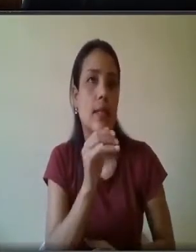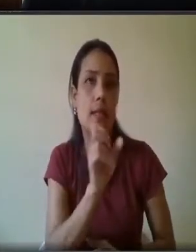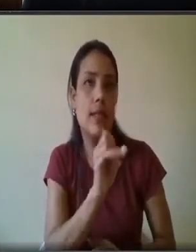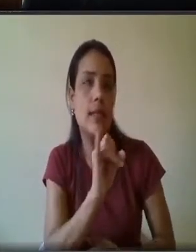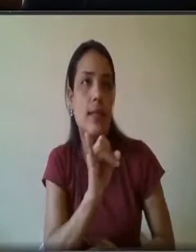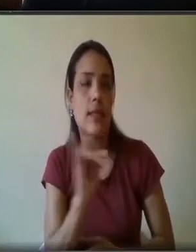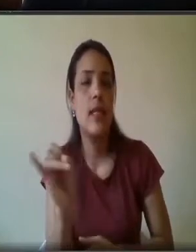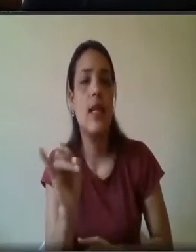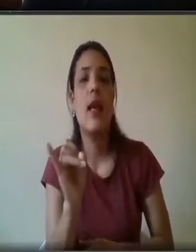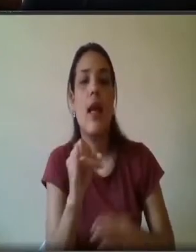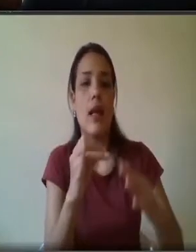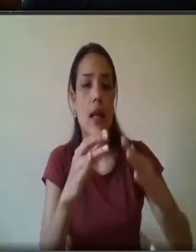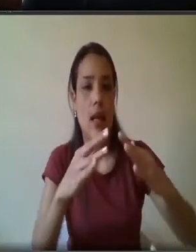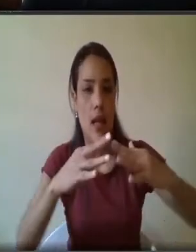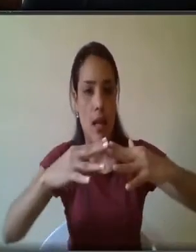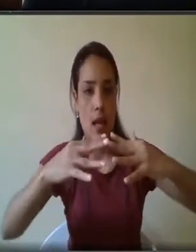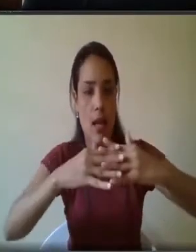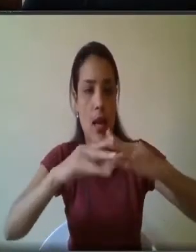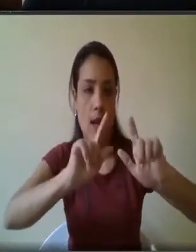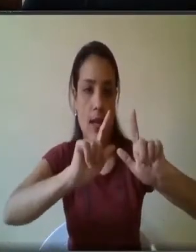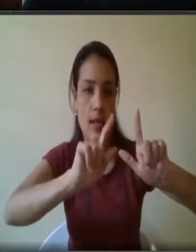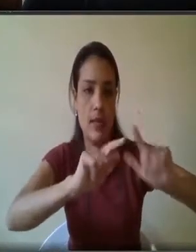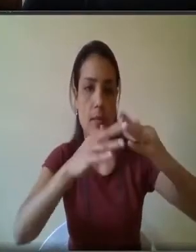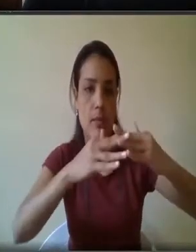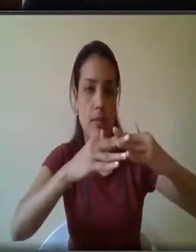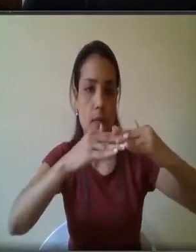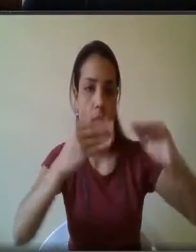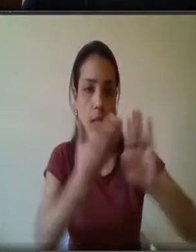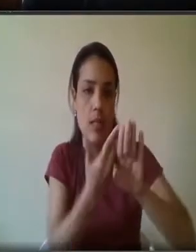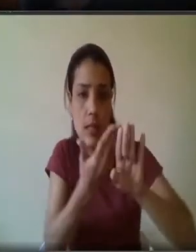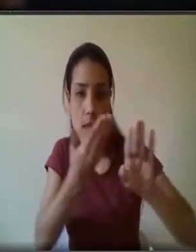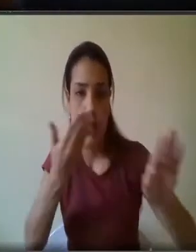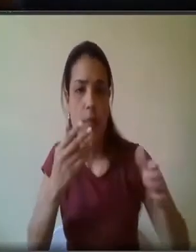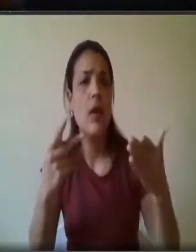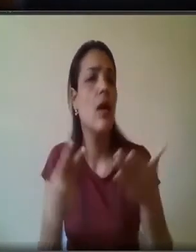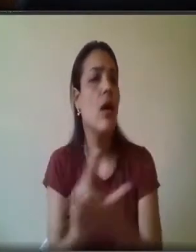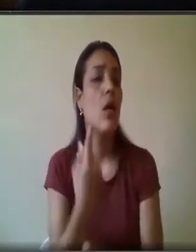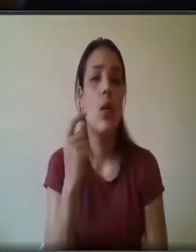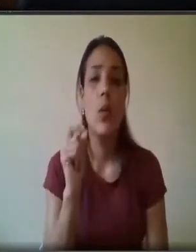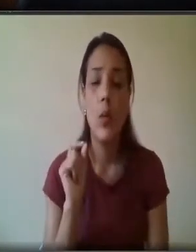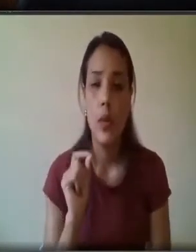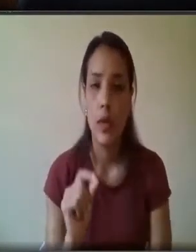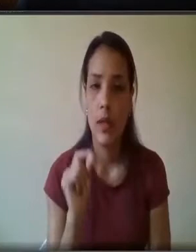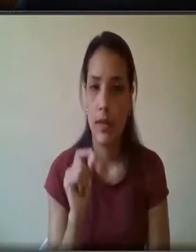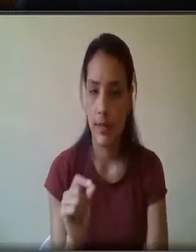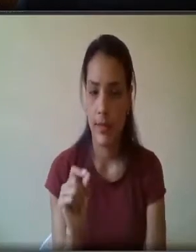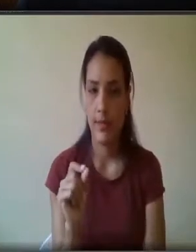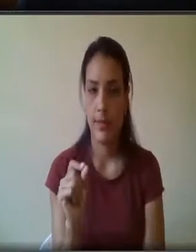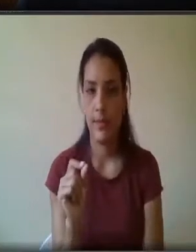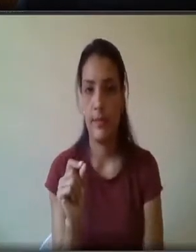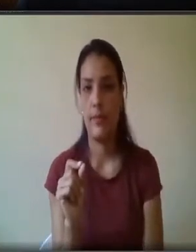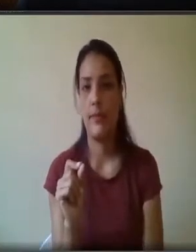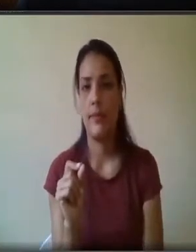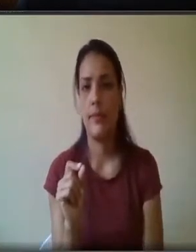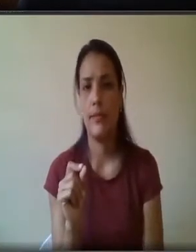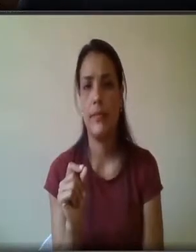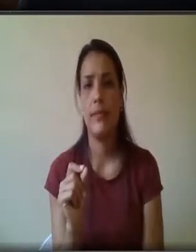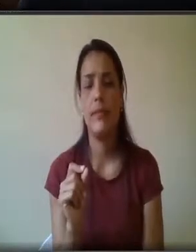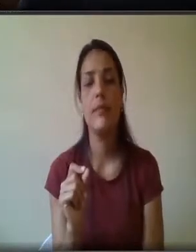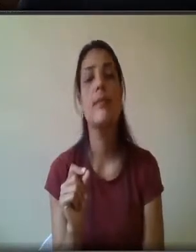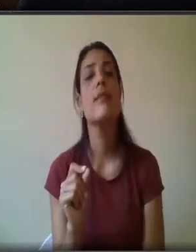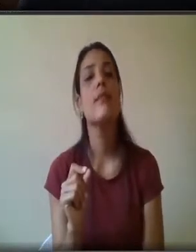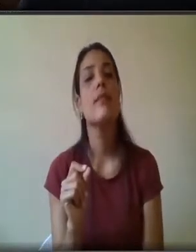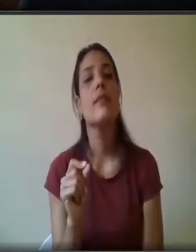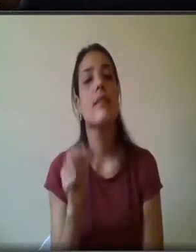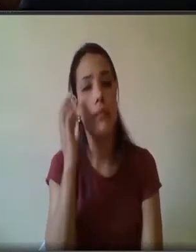aqui, formou uma dorsal mesoatlântica. Traduzindo isso, está nascendo uma cordilheira